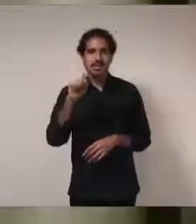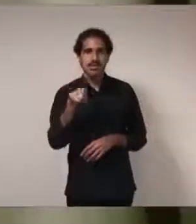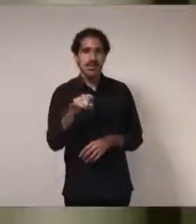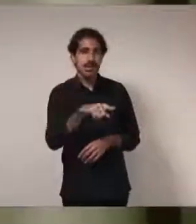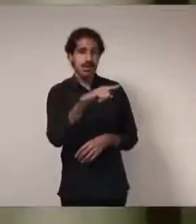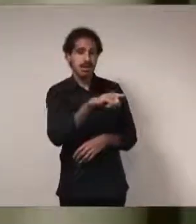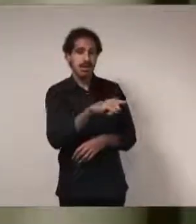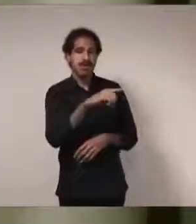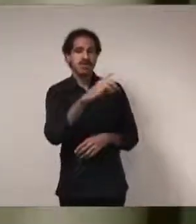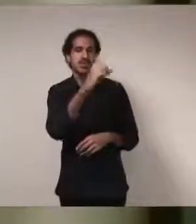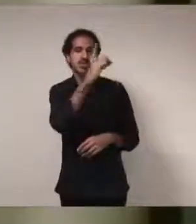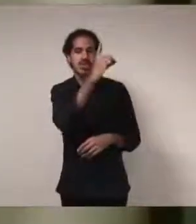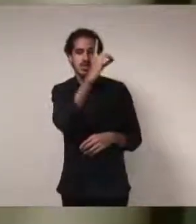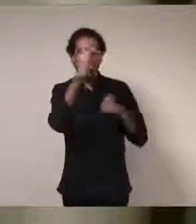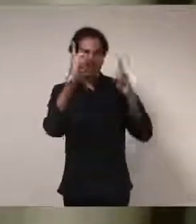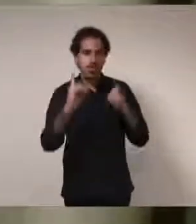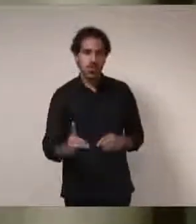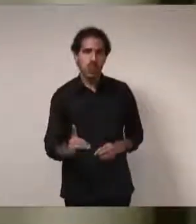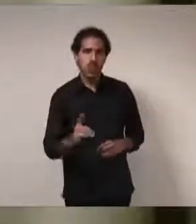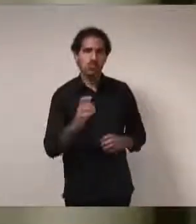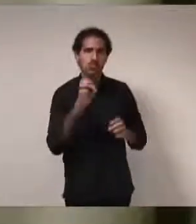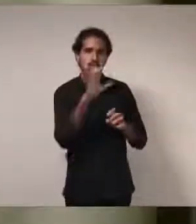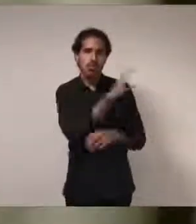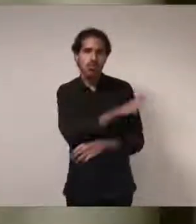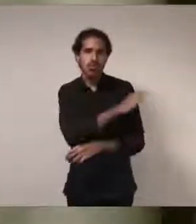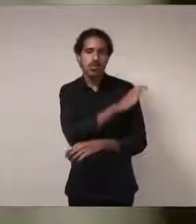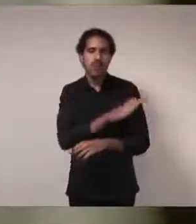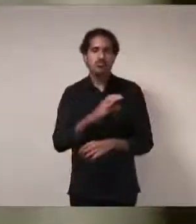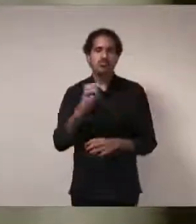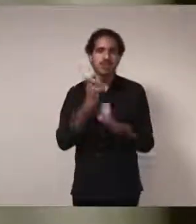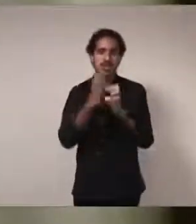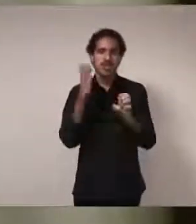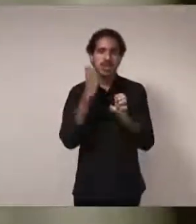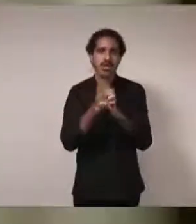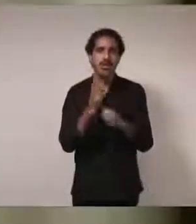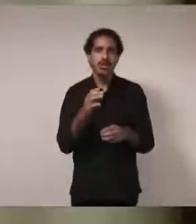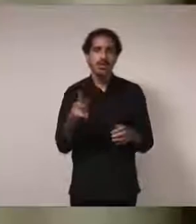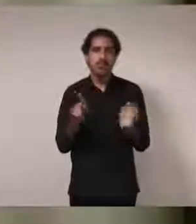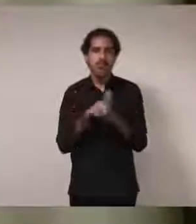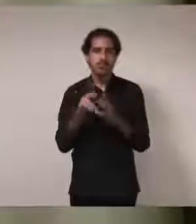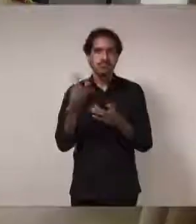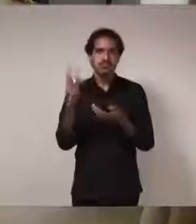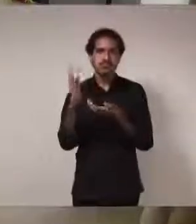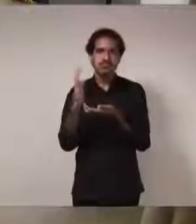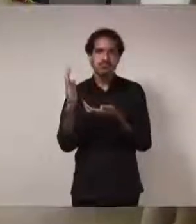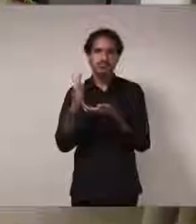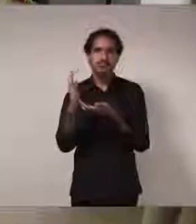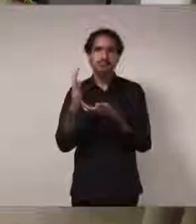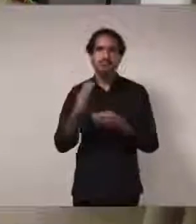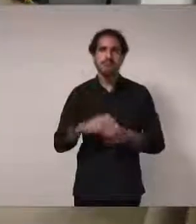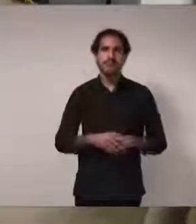da Coordenação de Engenharia de Equipamentos da Câmara dos Deputados.